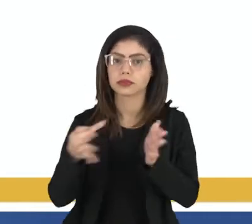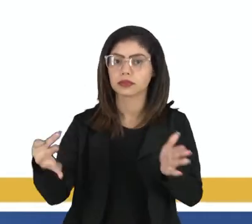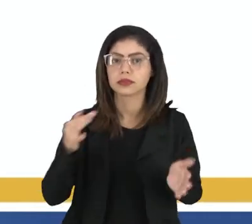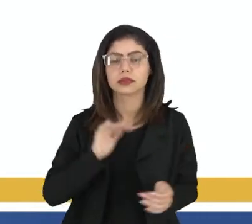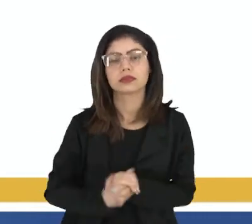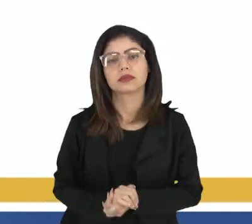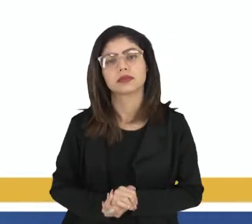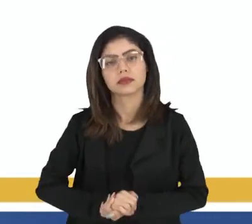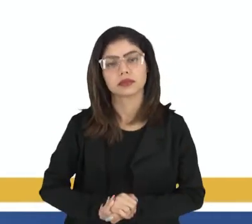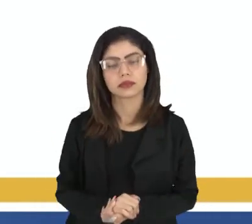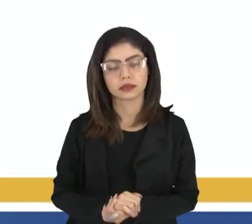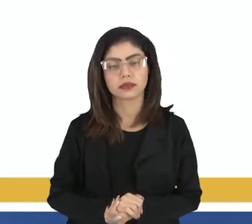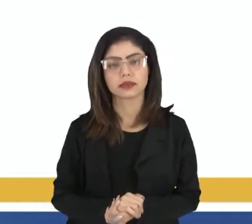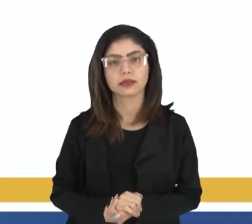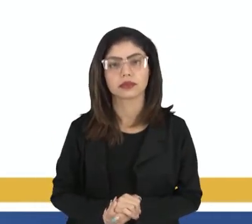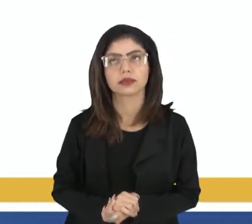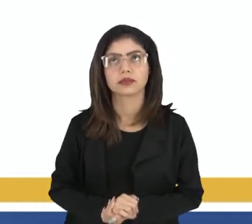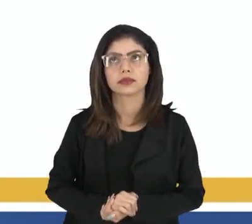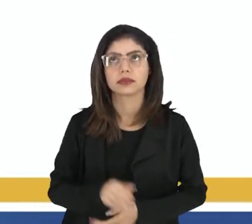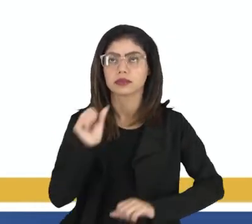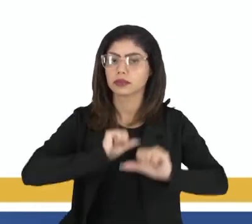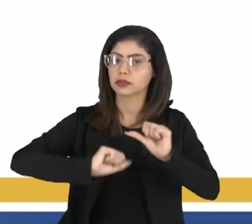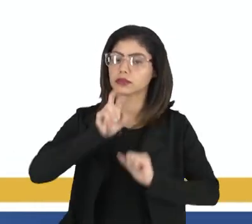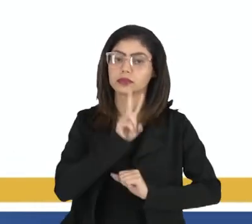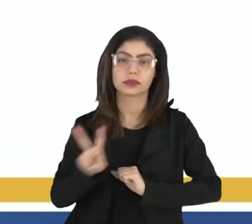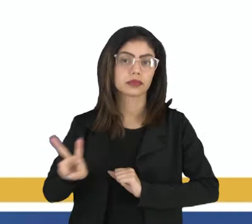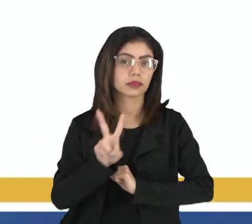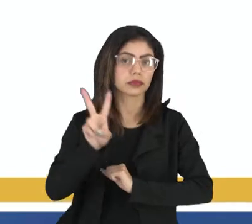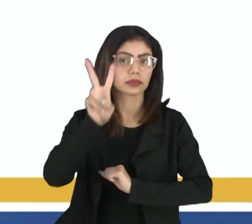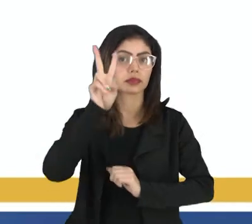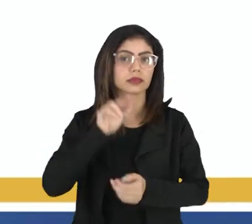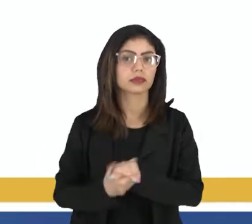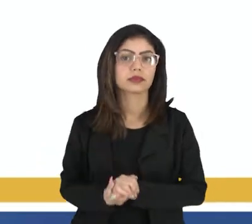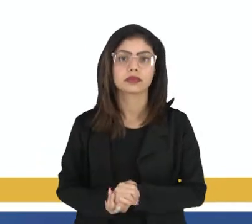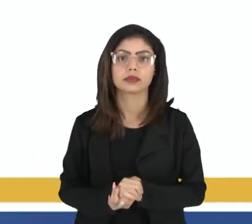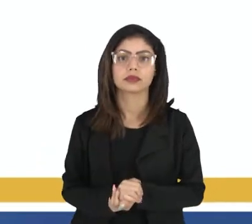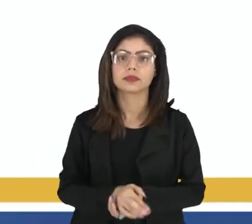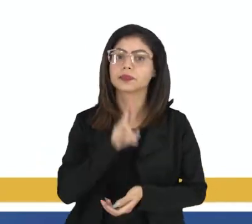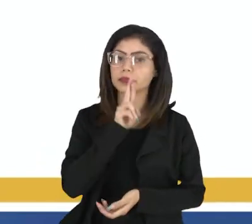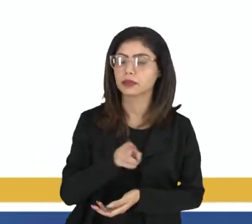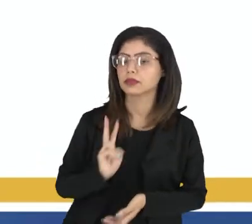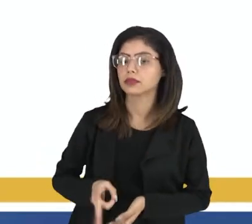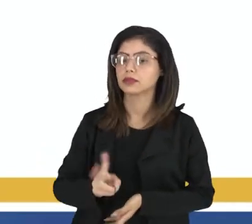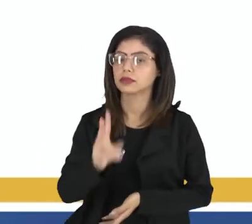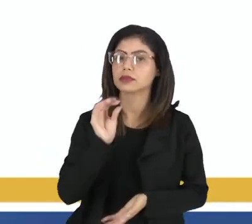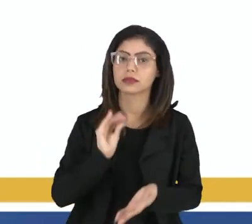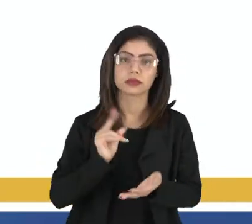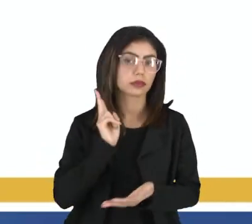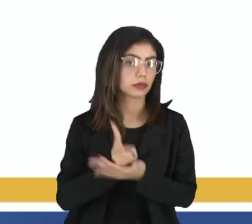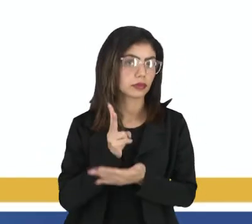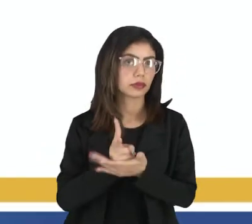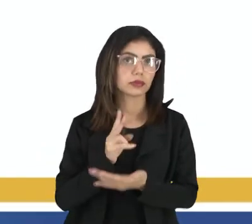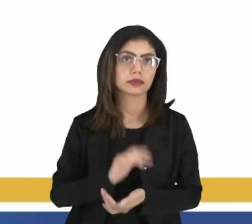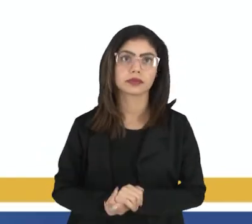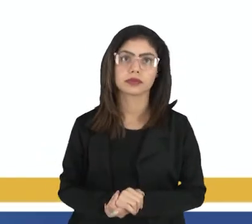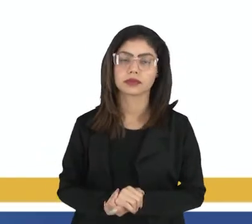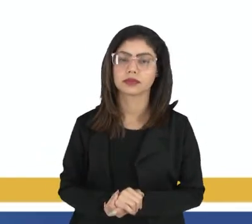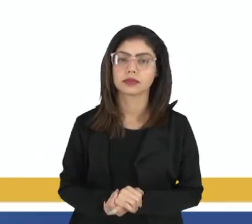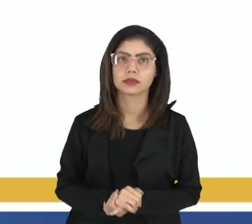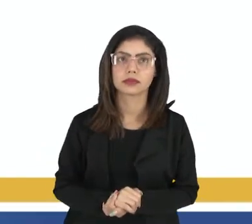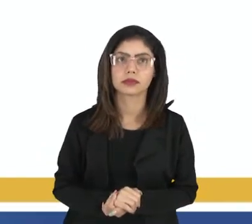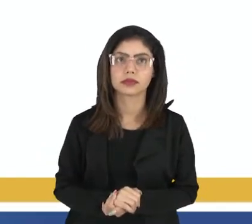funções sucessivamente, tá? É só trocar o valor e a conta vai na mesma situação.